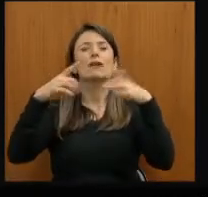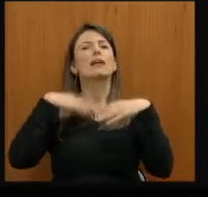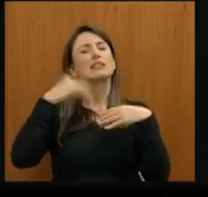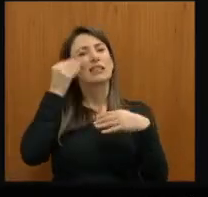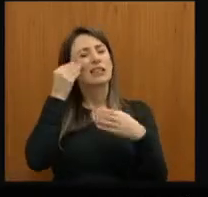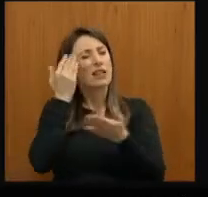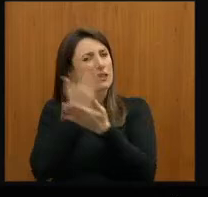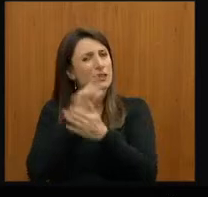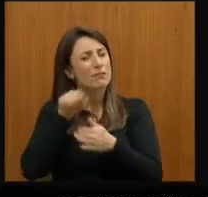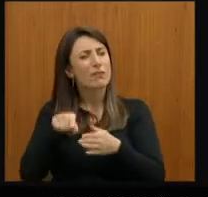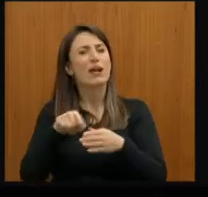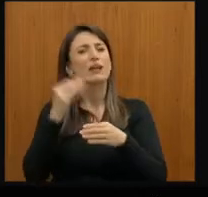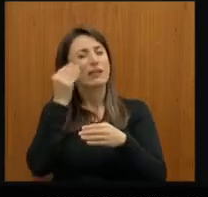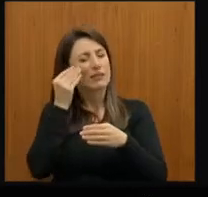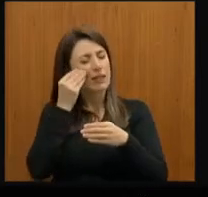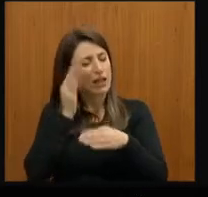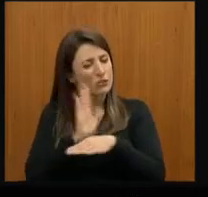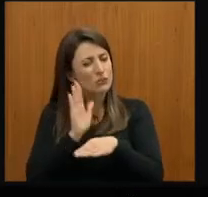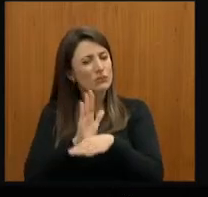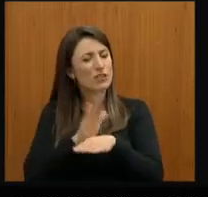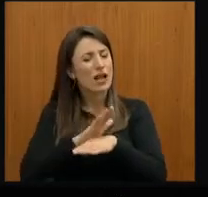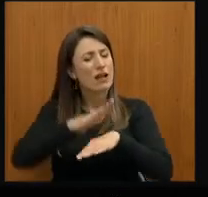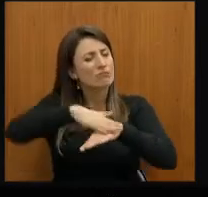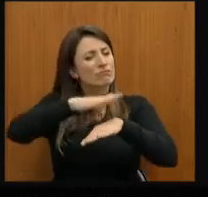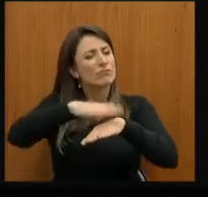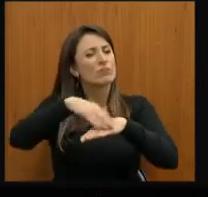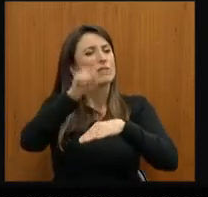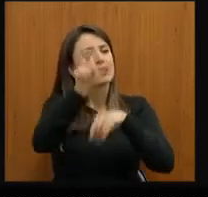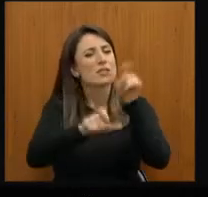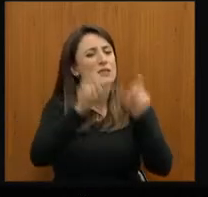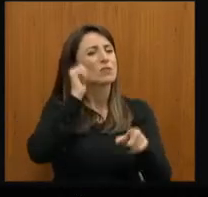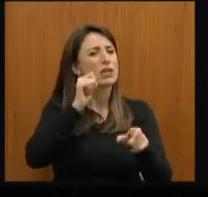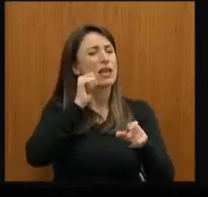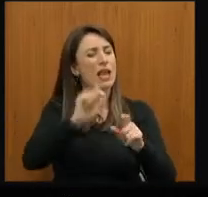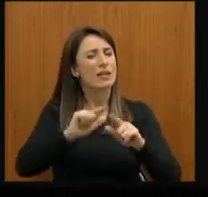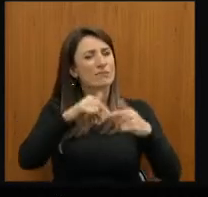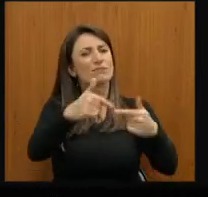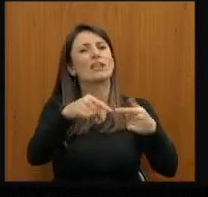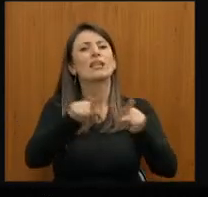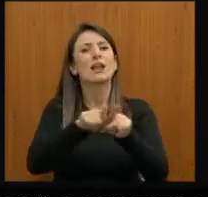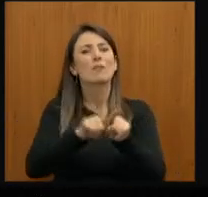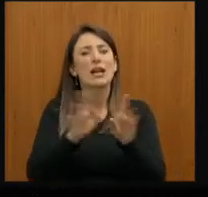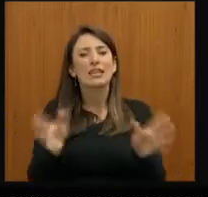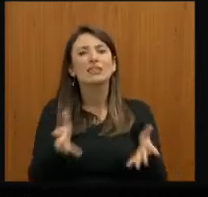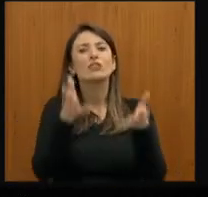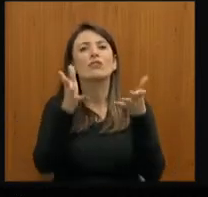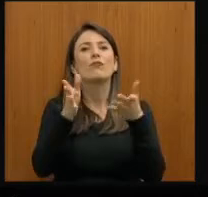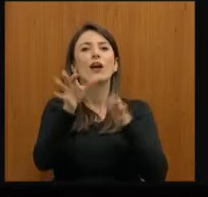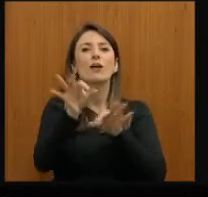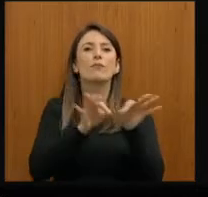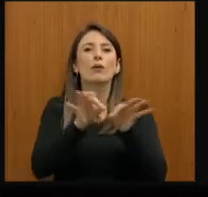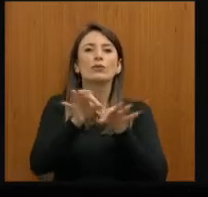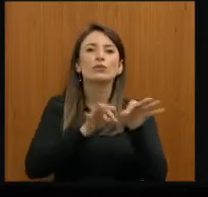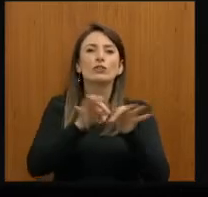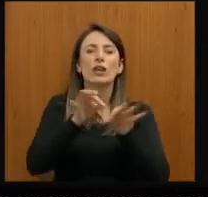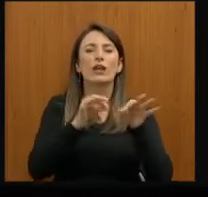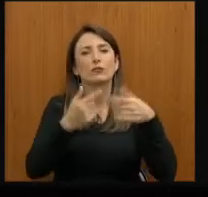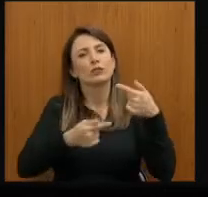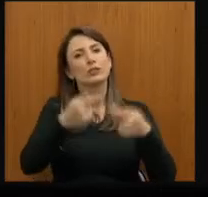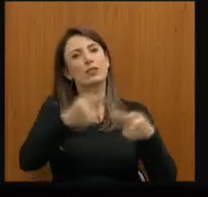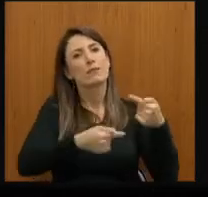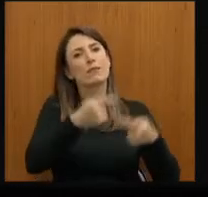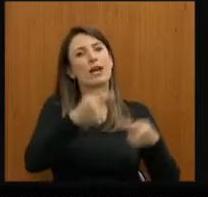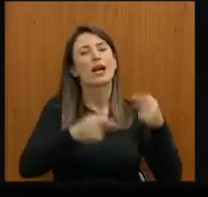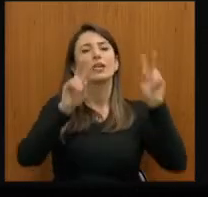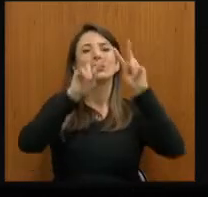emancipação das mulheres e incentivem também projetos de debate